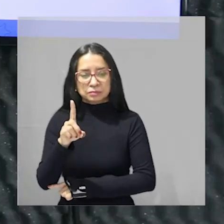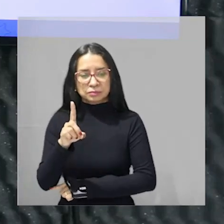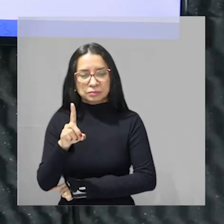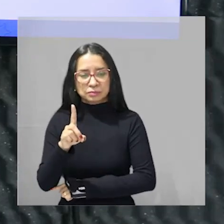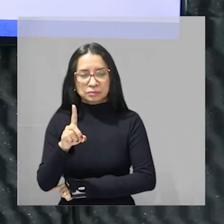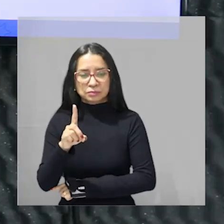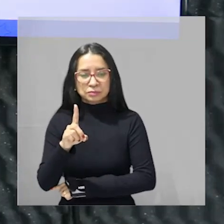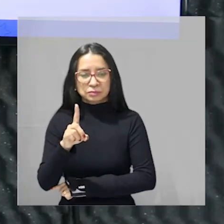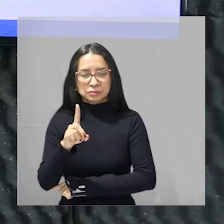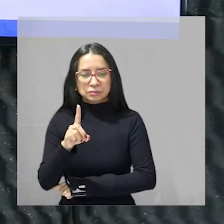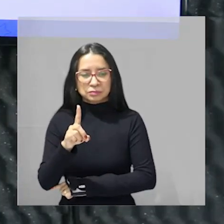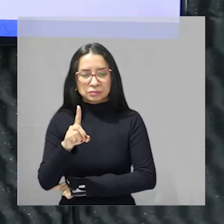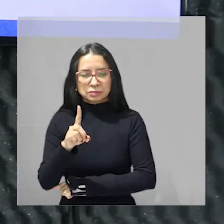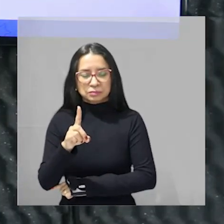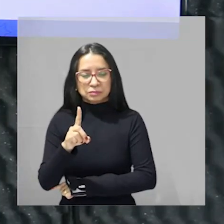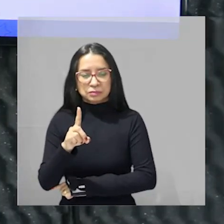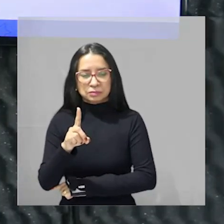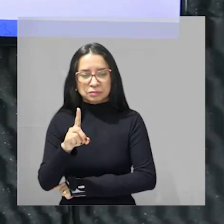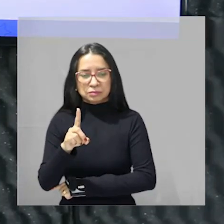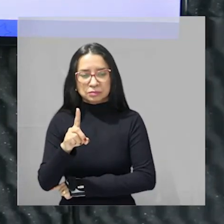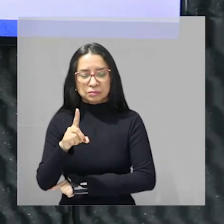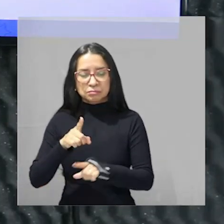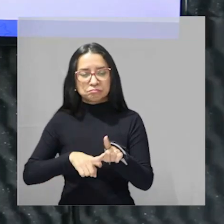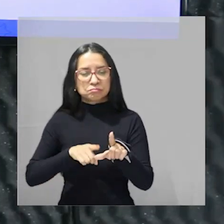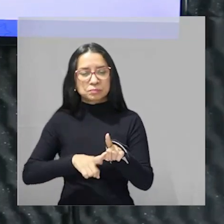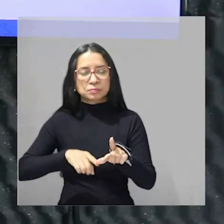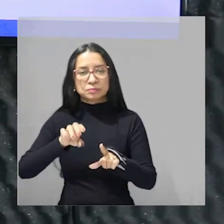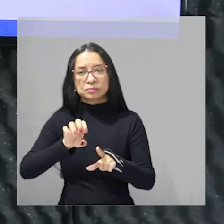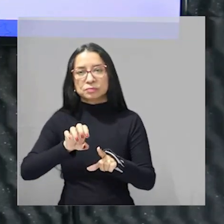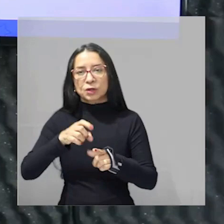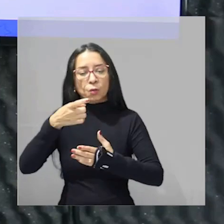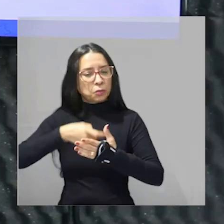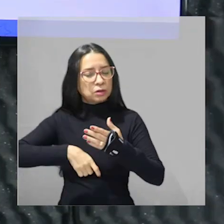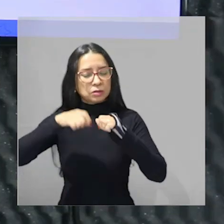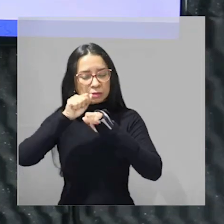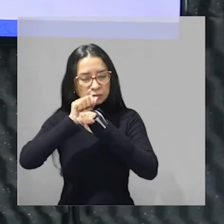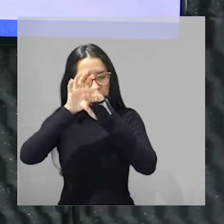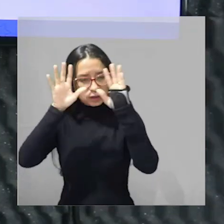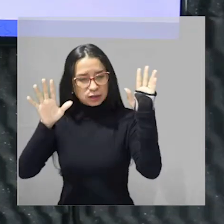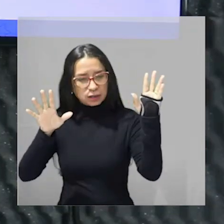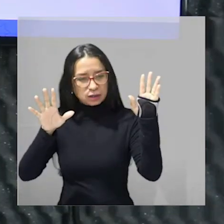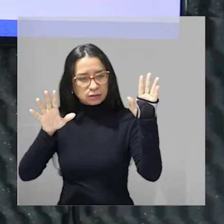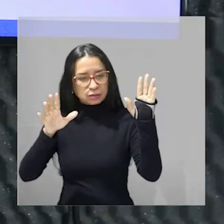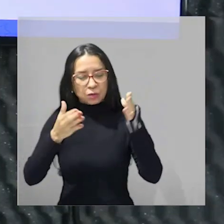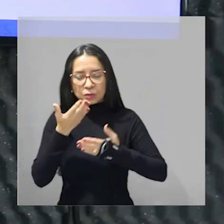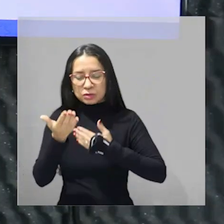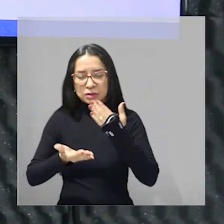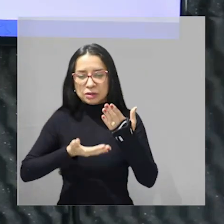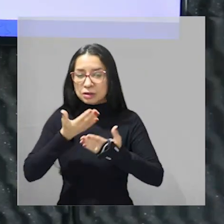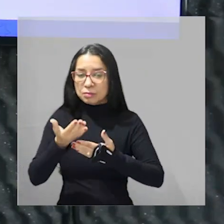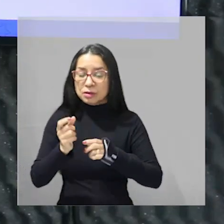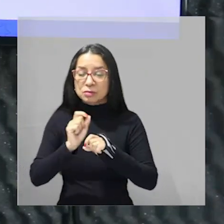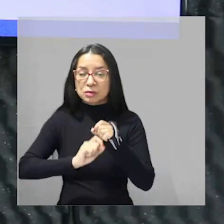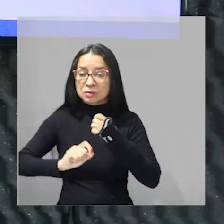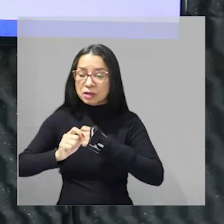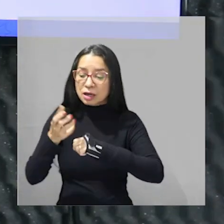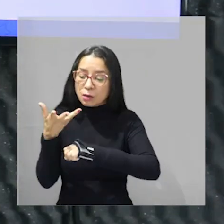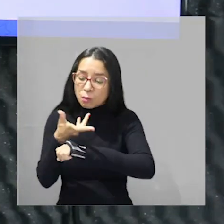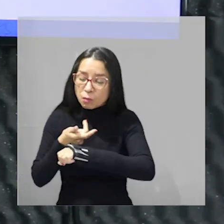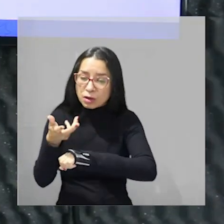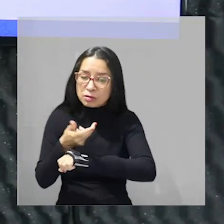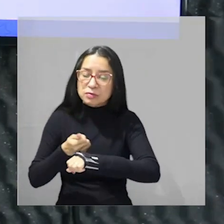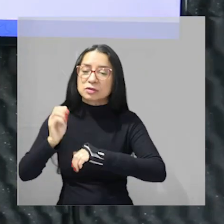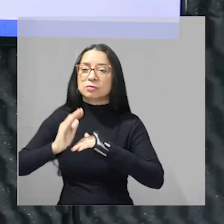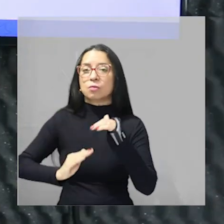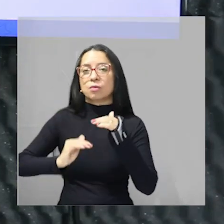pessoa perde o emprego para uma máquina? Não, né, galera? O texto ele foi muito claro. O tratamento ele é condicionado ao quê? A